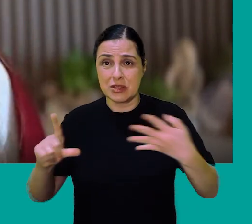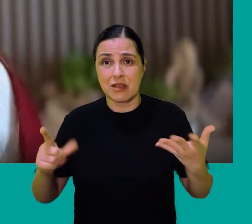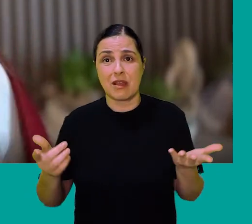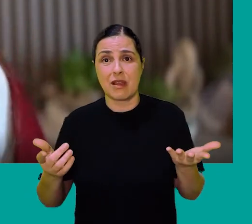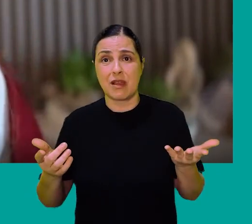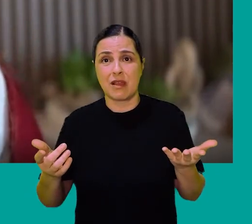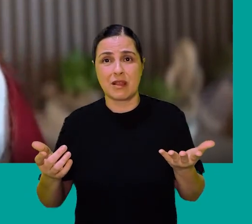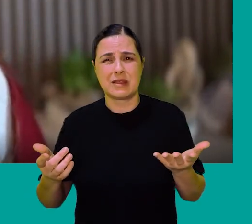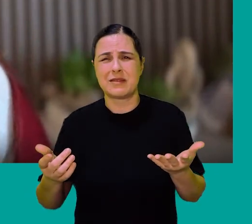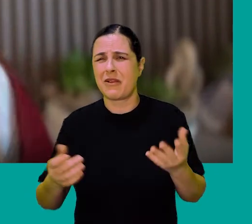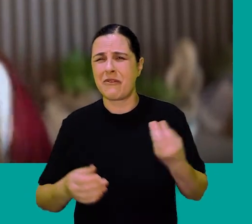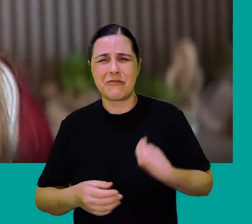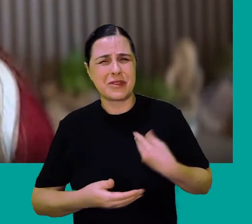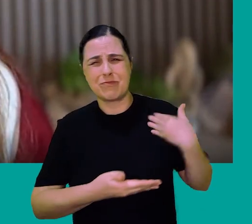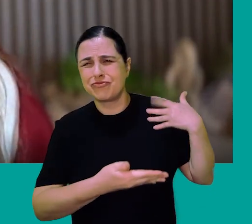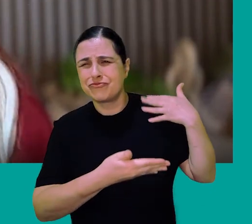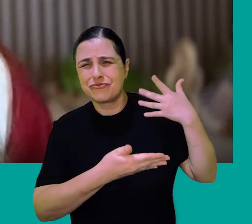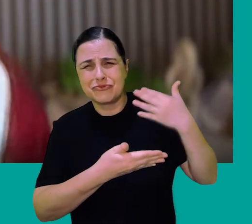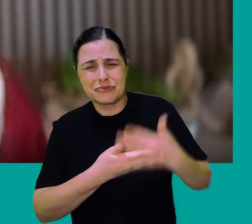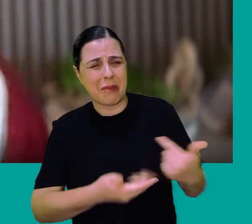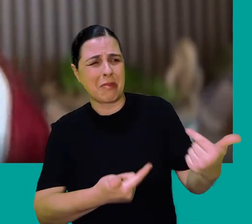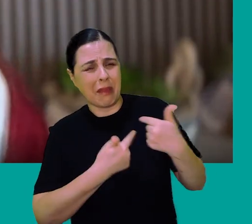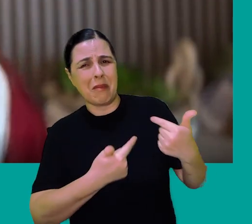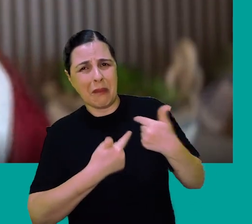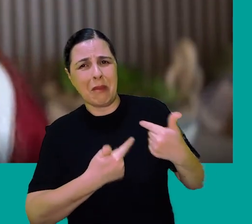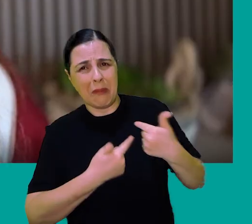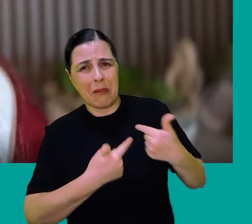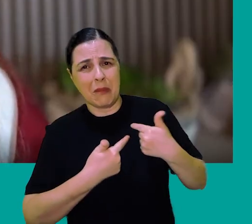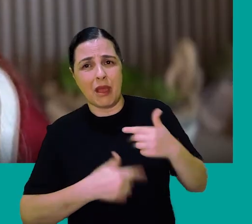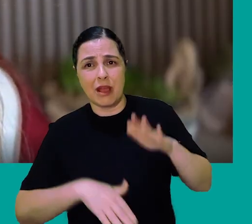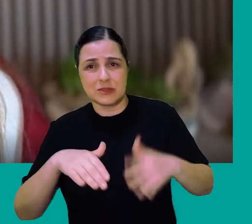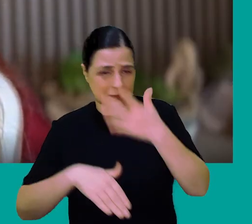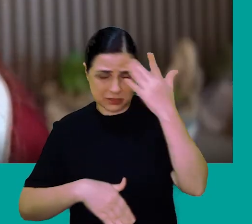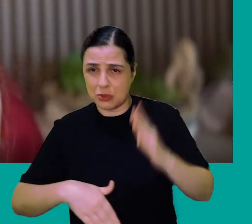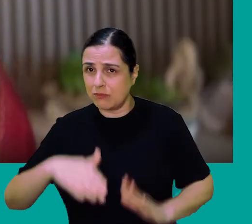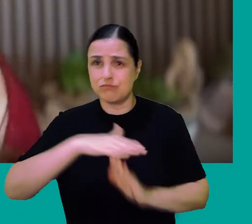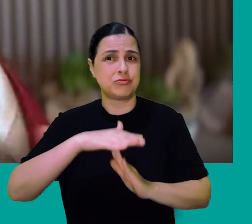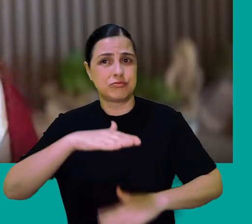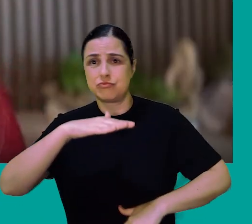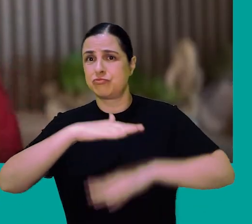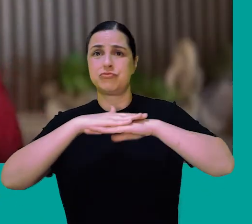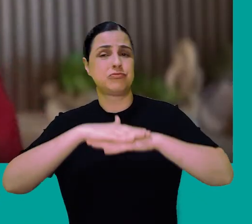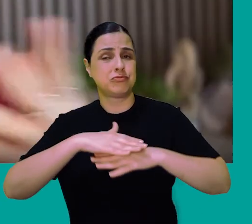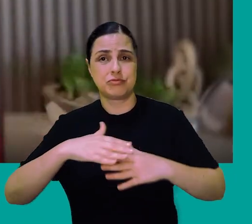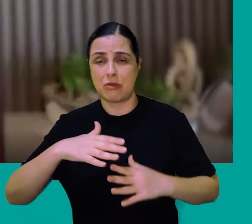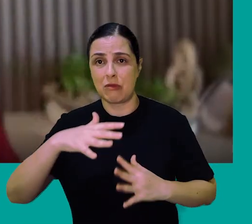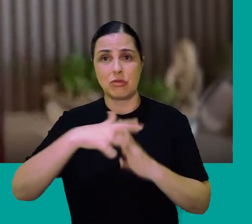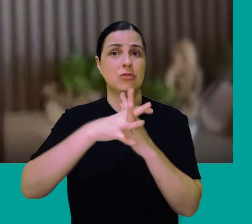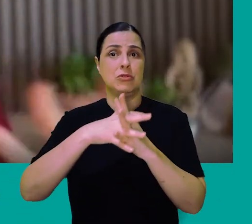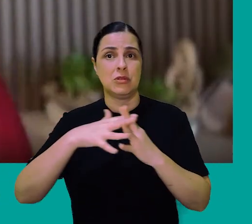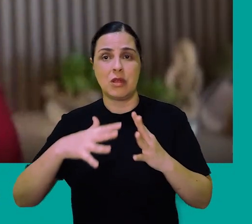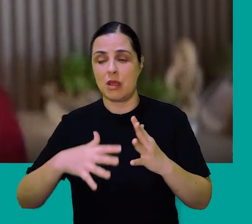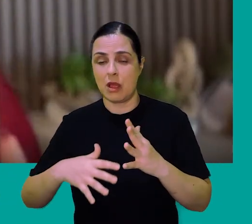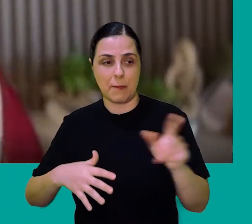um monte de coisa. E aquilo ali foi a gota d'água. Então, aí, muitas vezes fica nesse lugar de tipo, ai, nossa, mas estourou, não